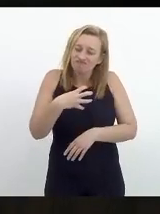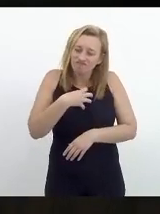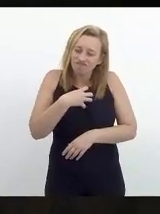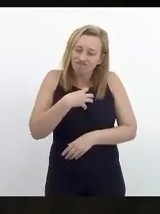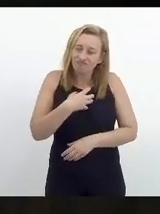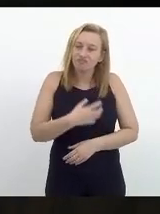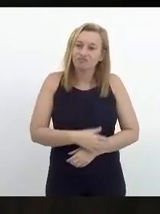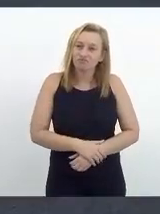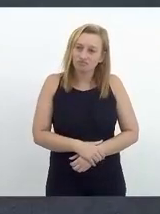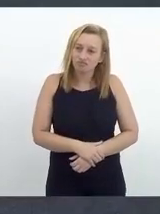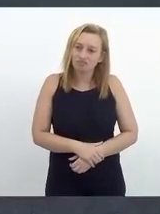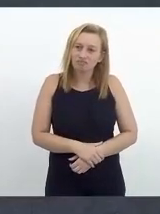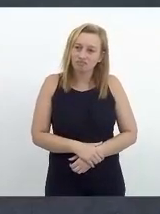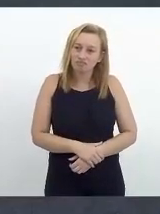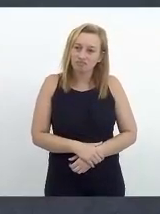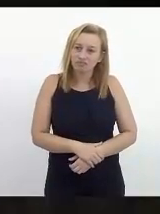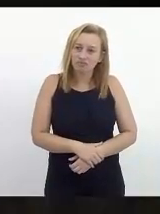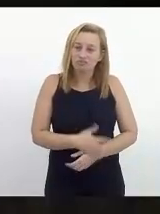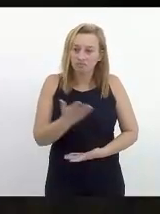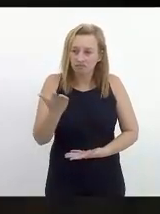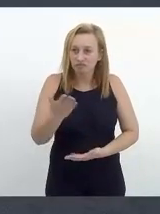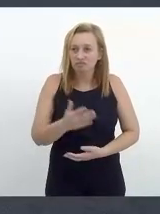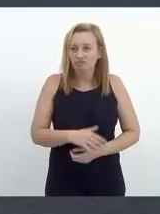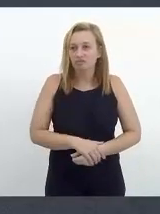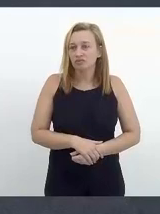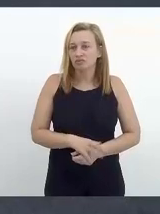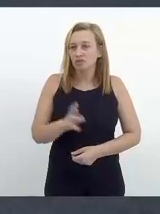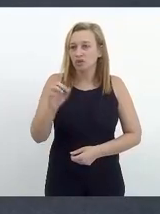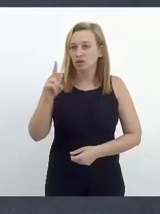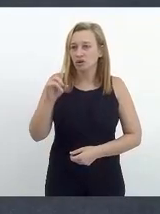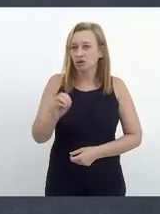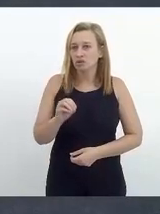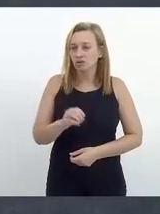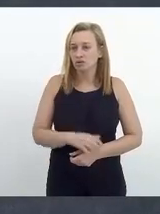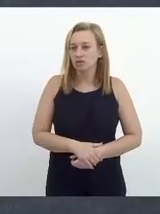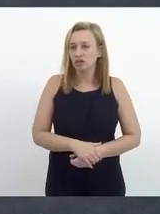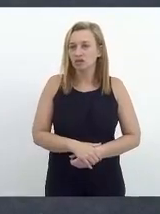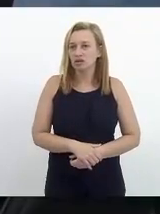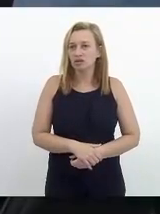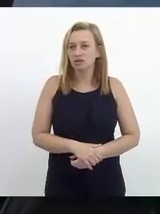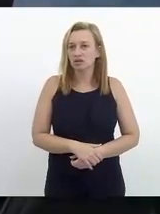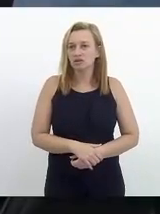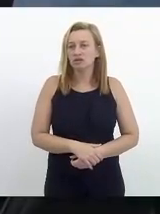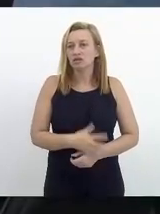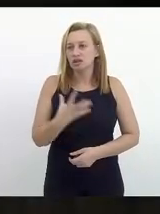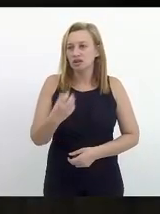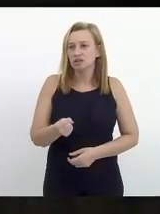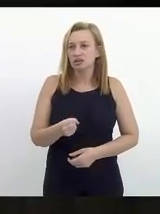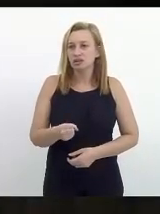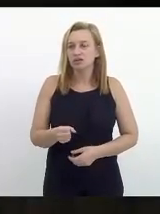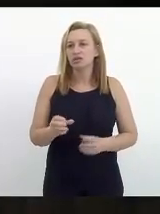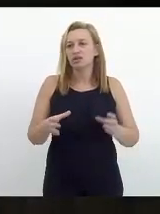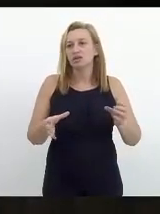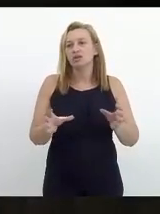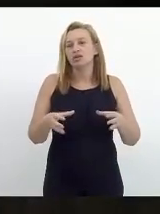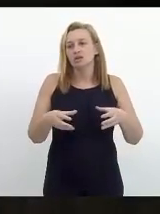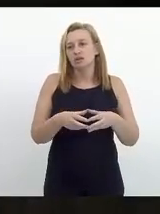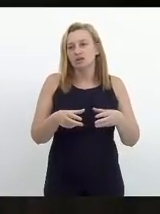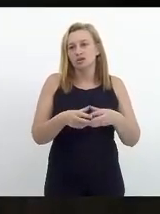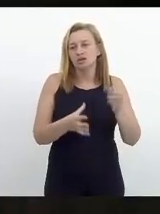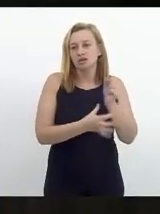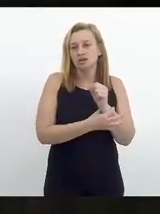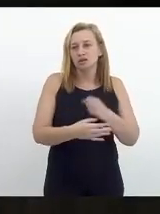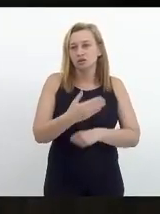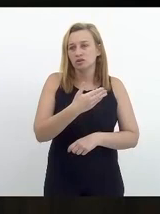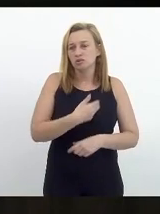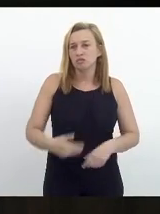muito sentido. Por favor, Ronaldo. Presidente, parecer favorável. Pela Comissão de Segurança Pública e Assuntos de